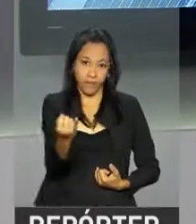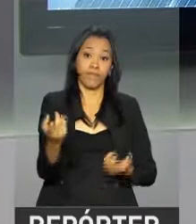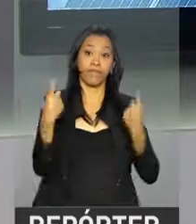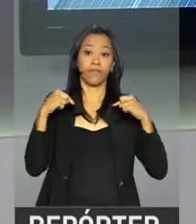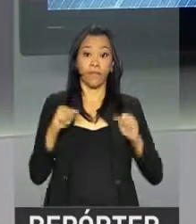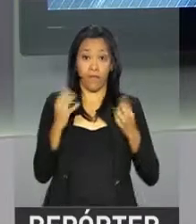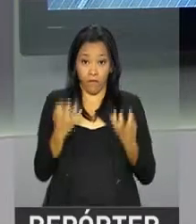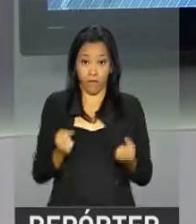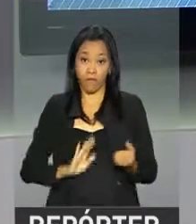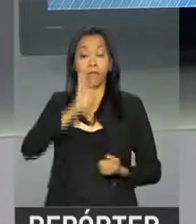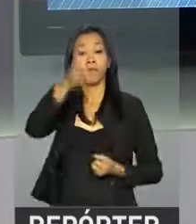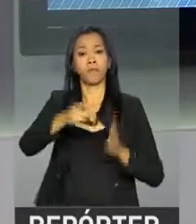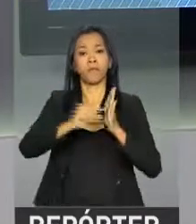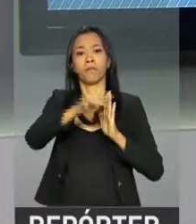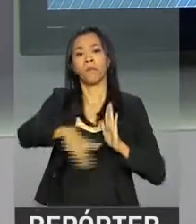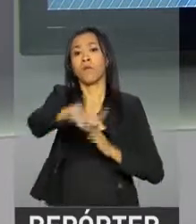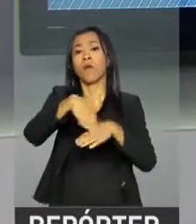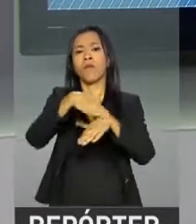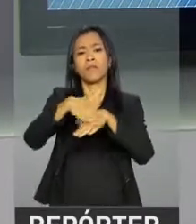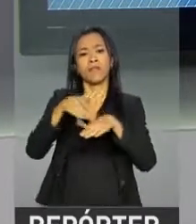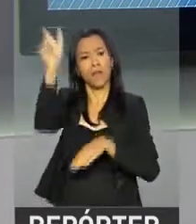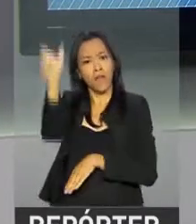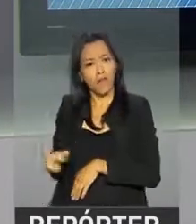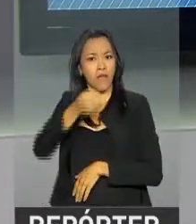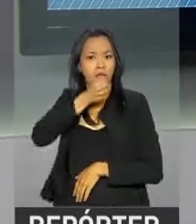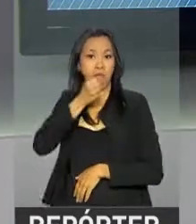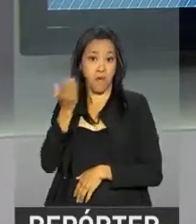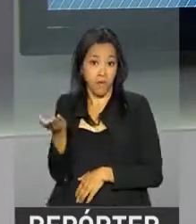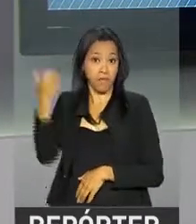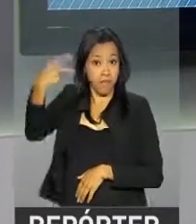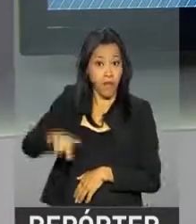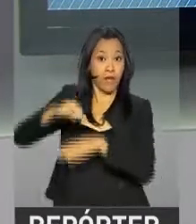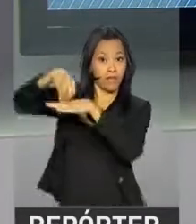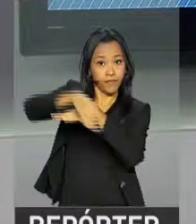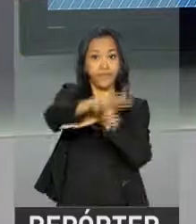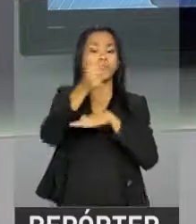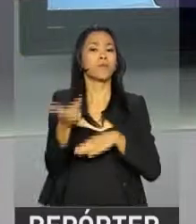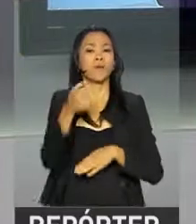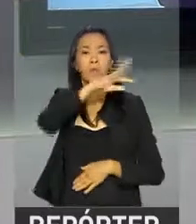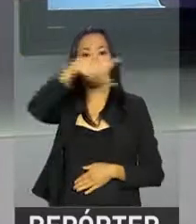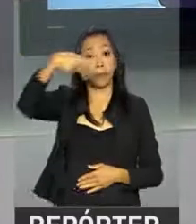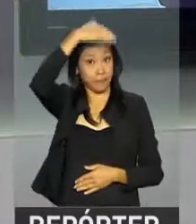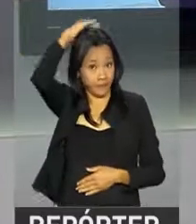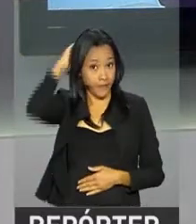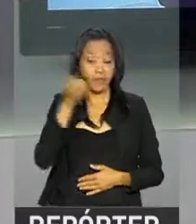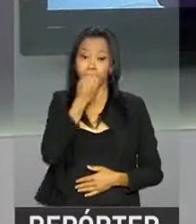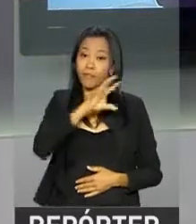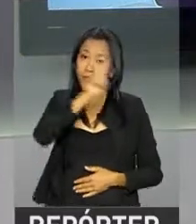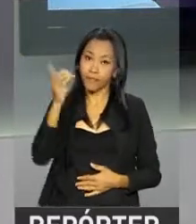E nós vamos até o Palácio do Planalto conversar com a repórter Mara Kenup, que traz informações sobre o presidente Michel Temer. Bom dia,